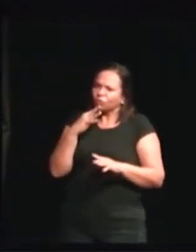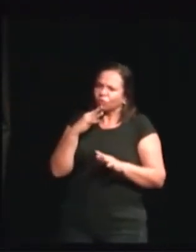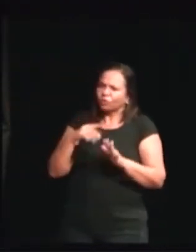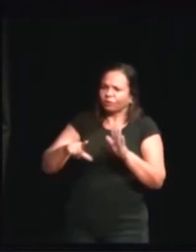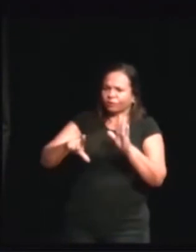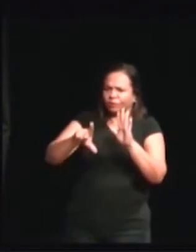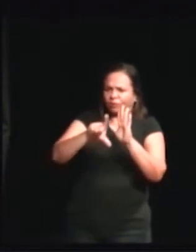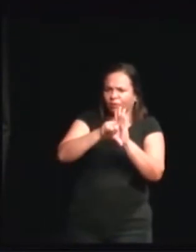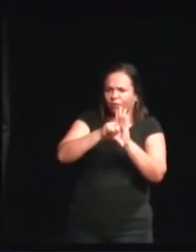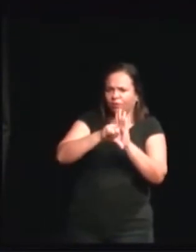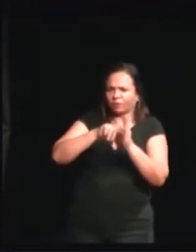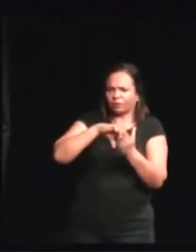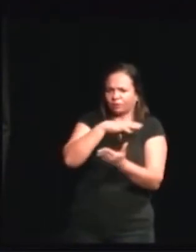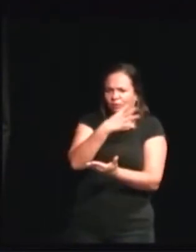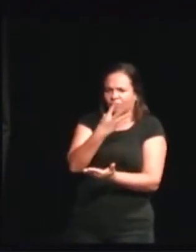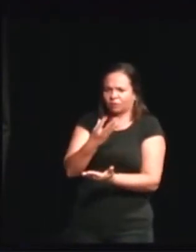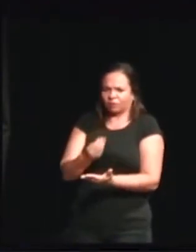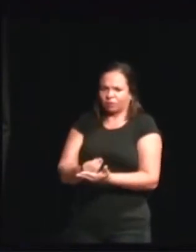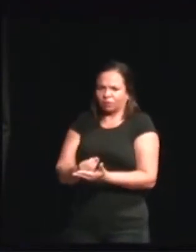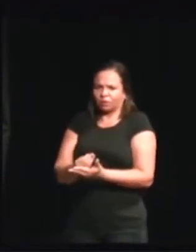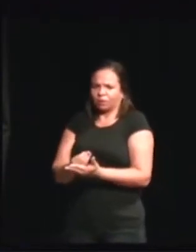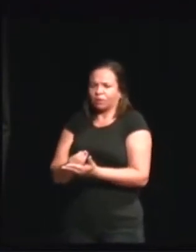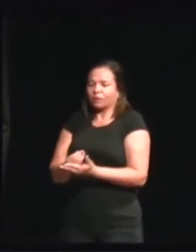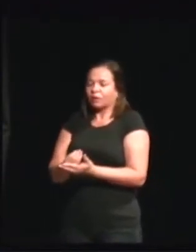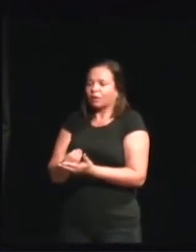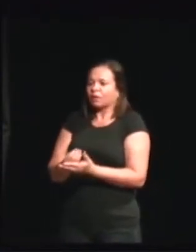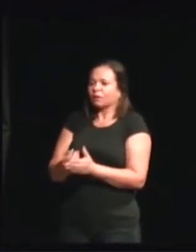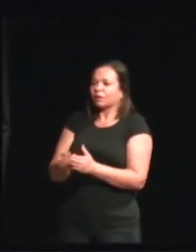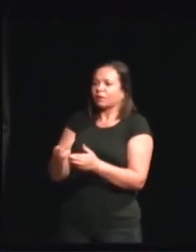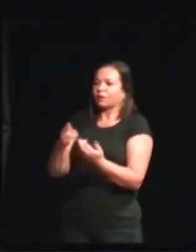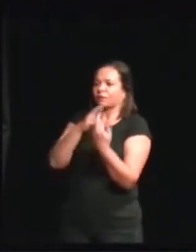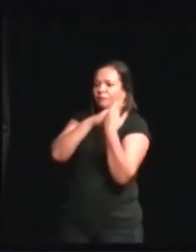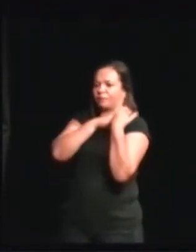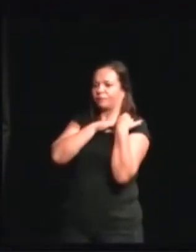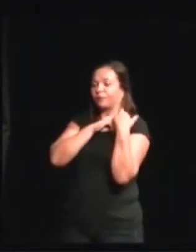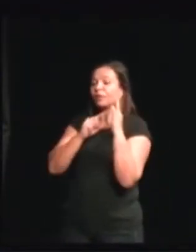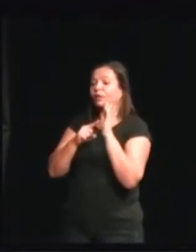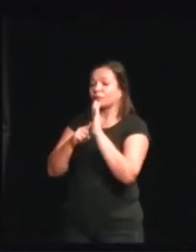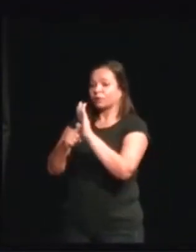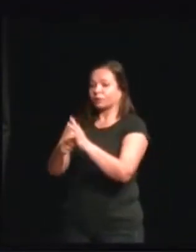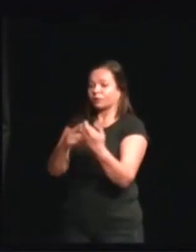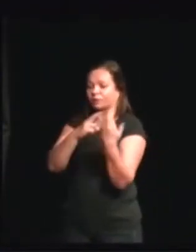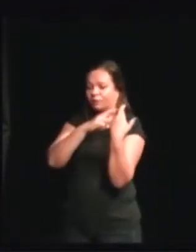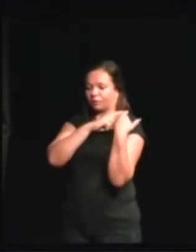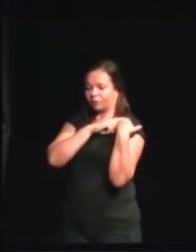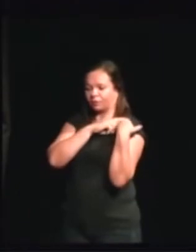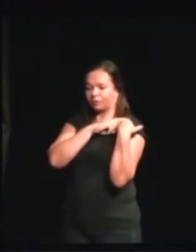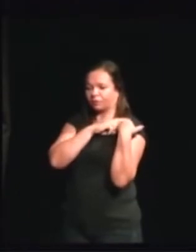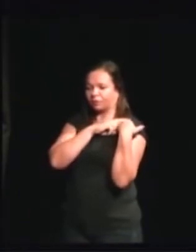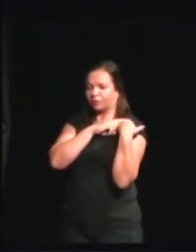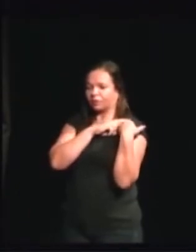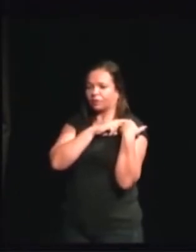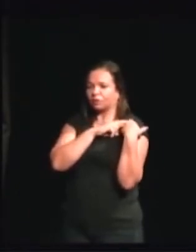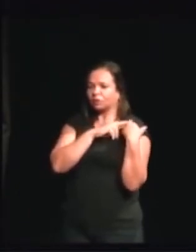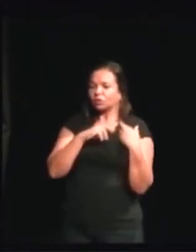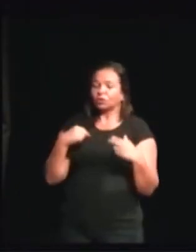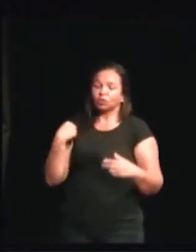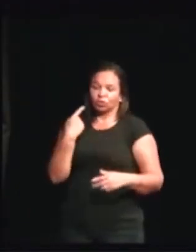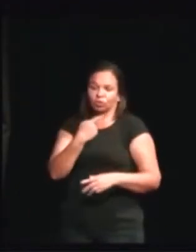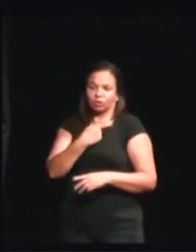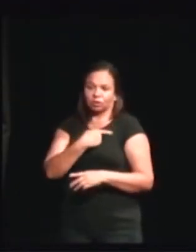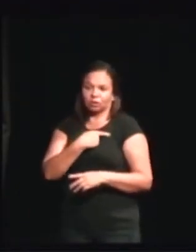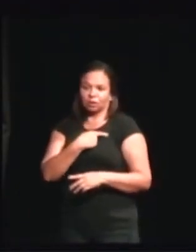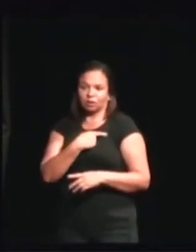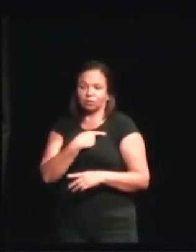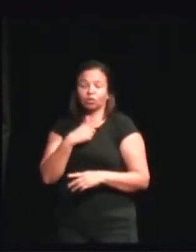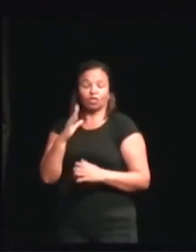facilitação. Muito pelo contrário, representa responsabilidade. Nós somos aqueles que já recusamos ou fizemos, acessamos esse